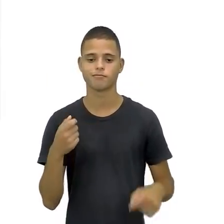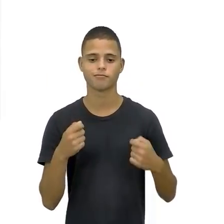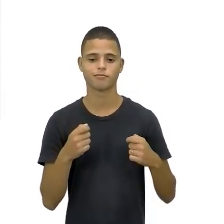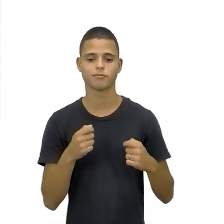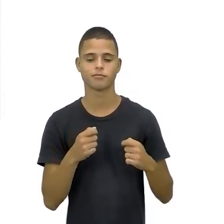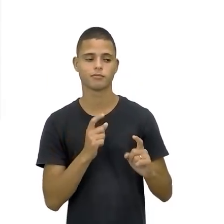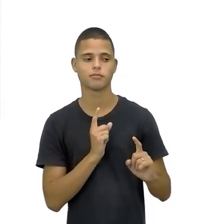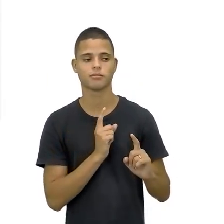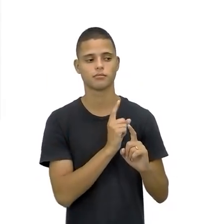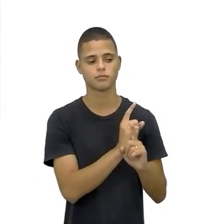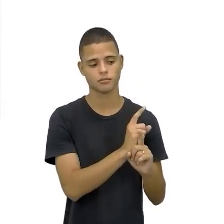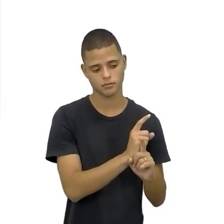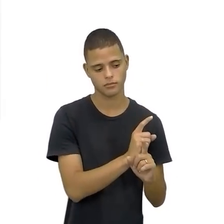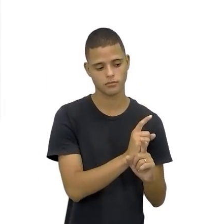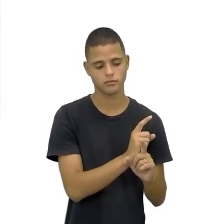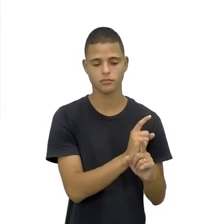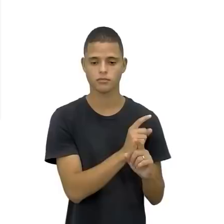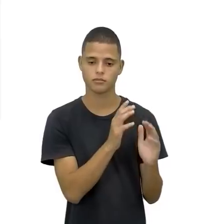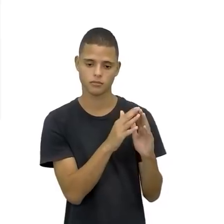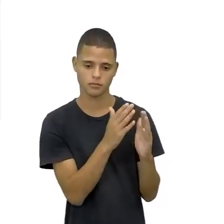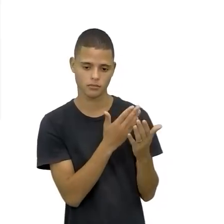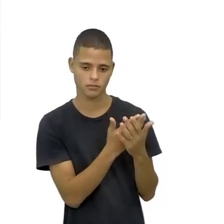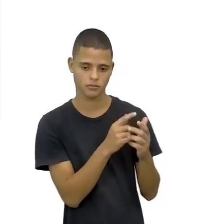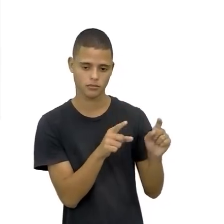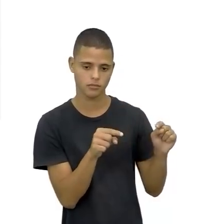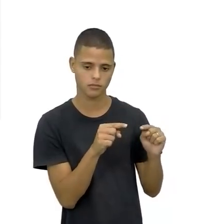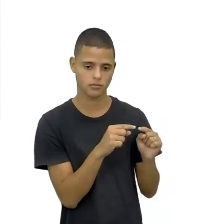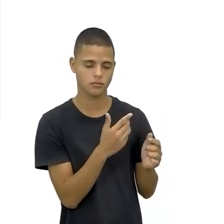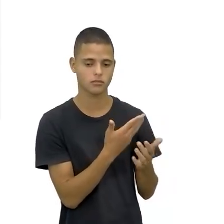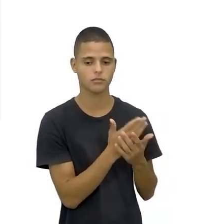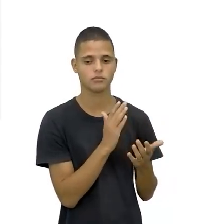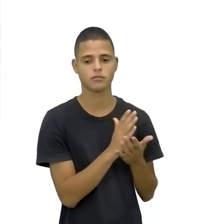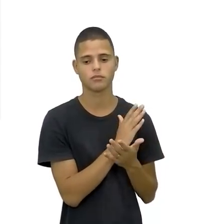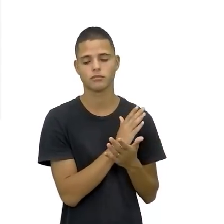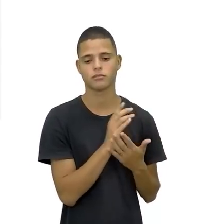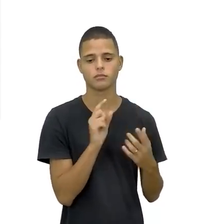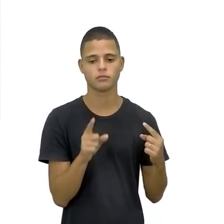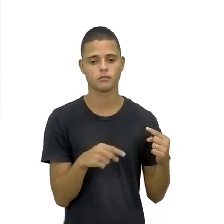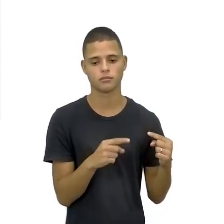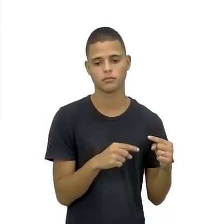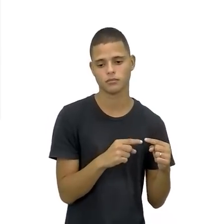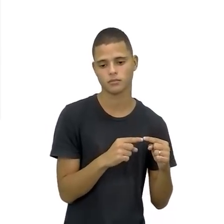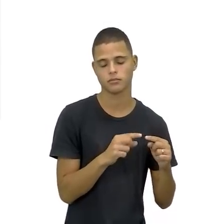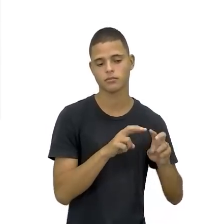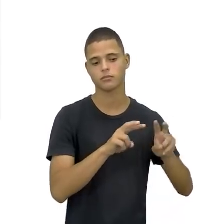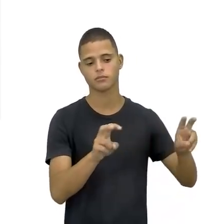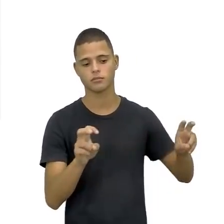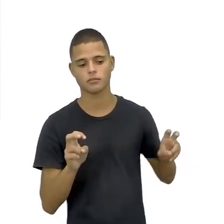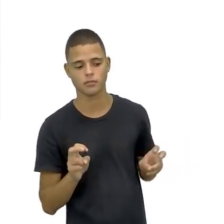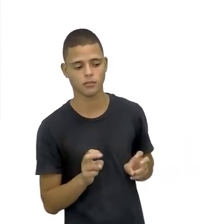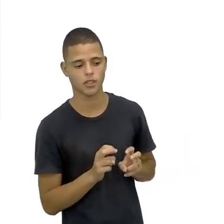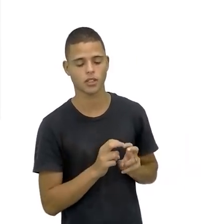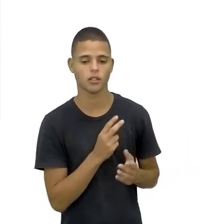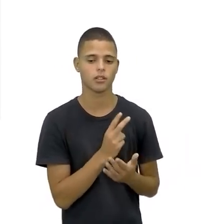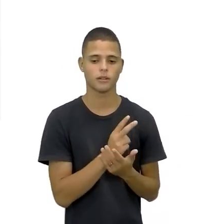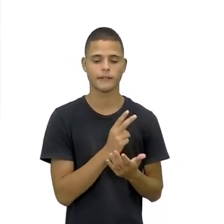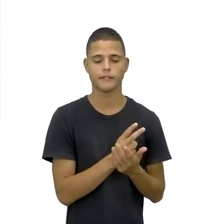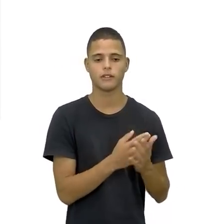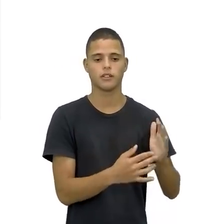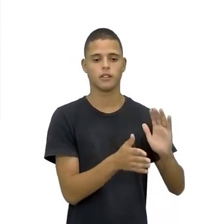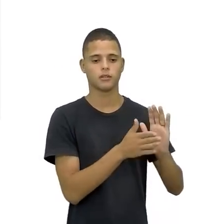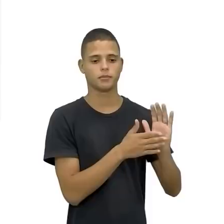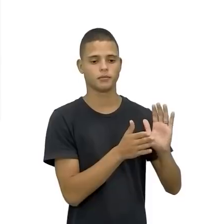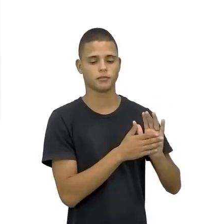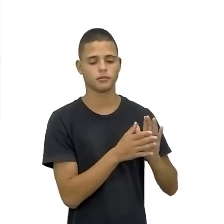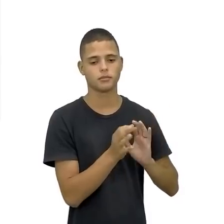objetivos, né? Apresentando os objetivos das atividades, gestão da sala de aula, roda de conversa para expor sempre as propostas do projeto